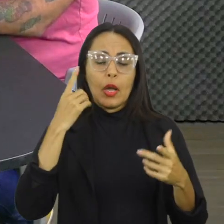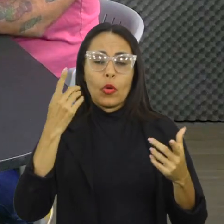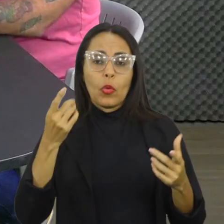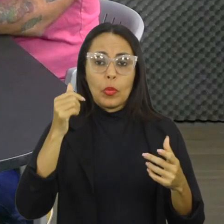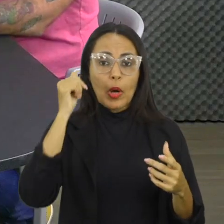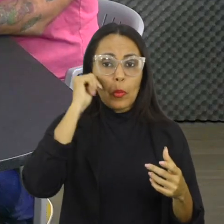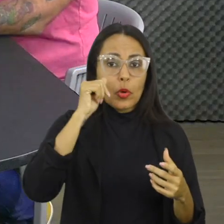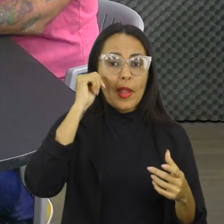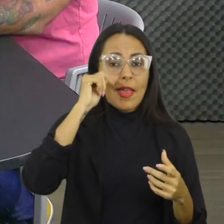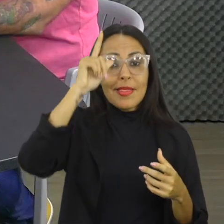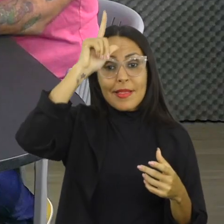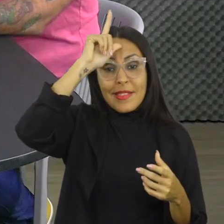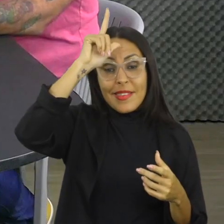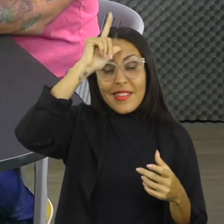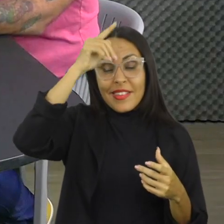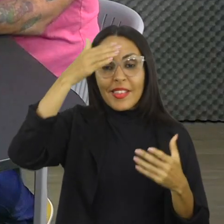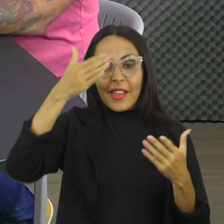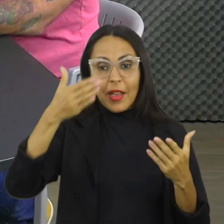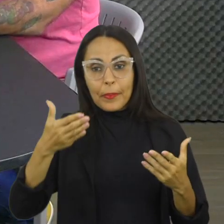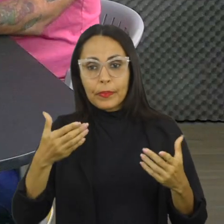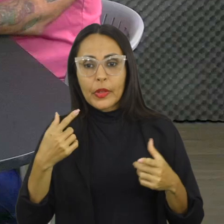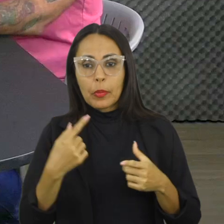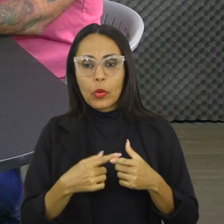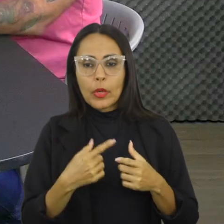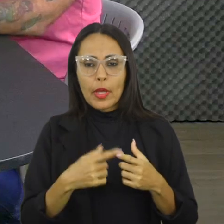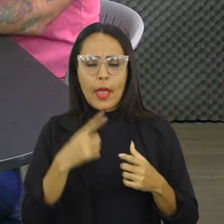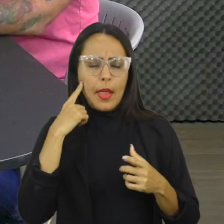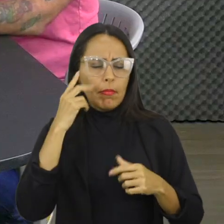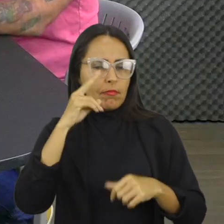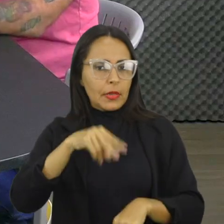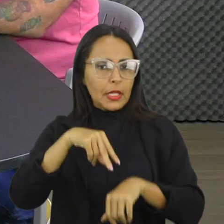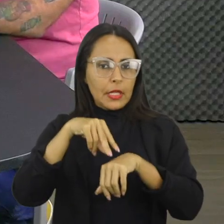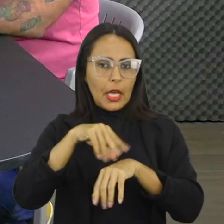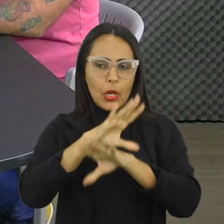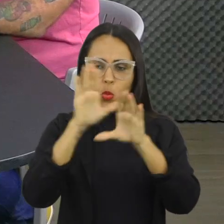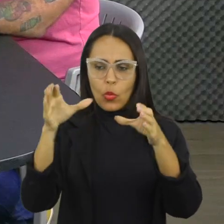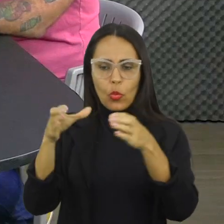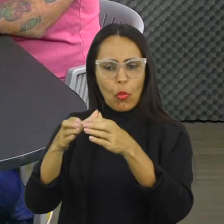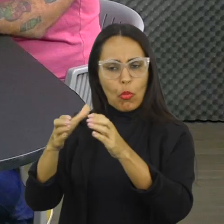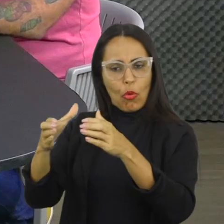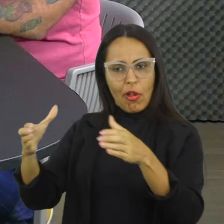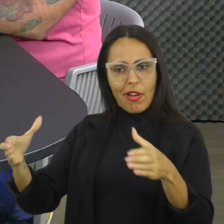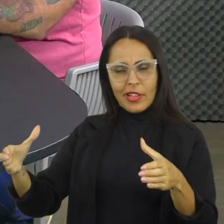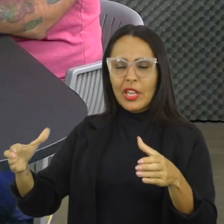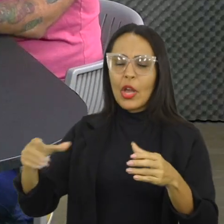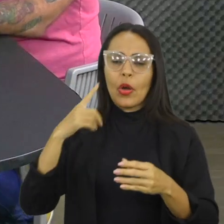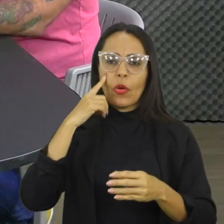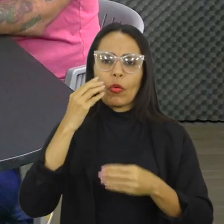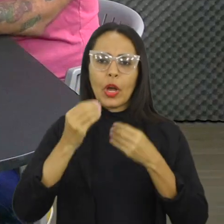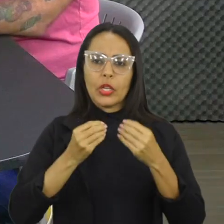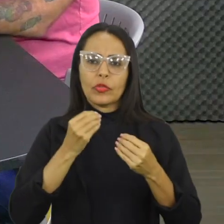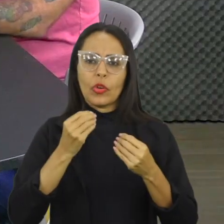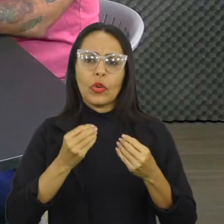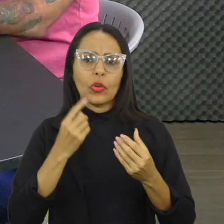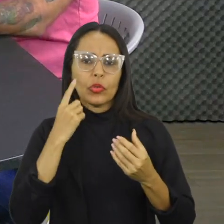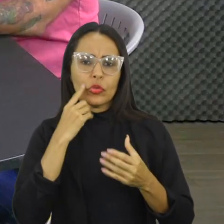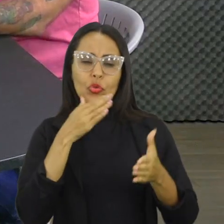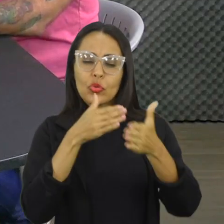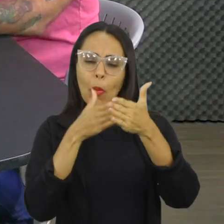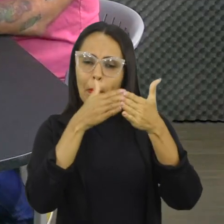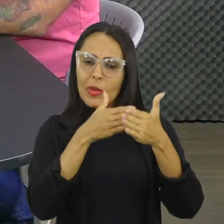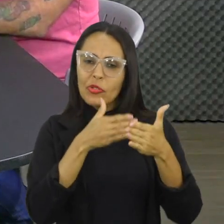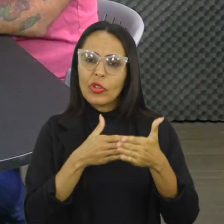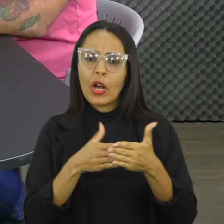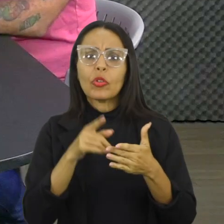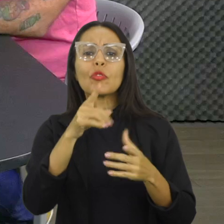enquanto uma mulher líder, né? Porque a maestra, ela lidera ali um grande grupo. Quais foram os impactos, ou quais foram os